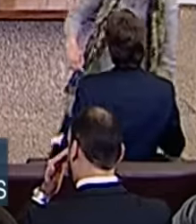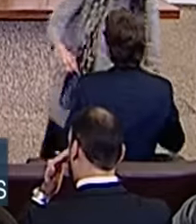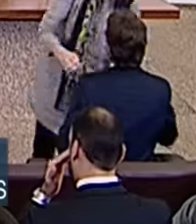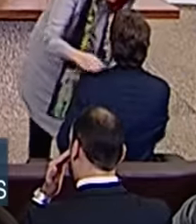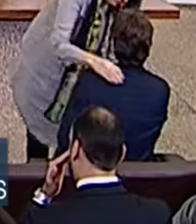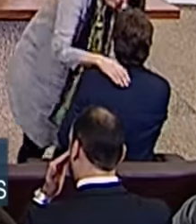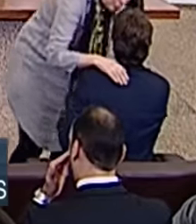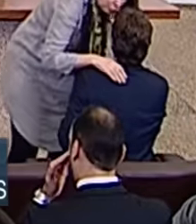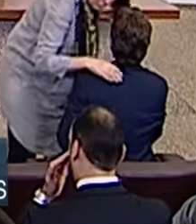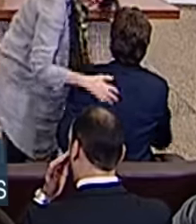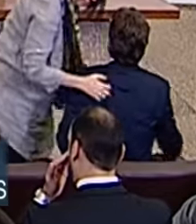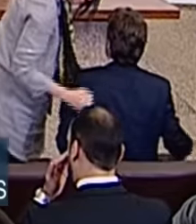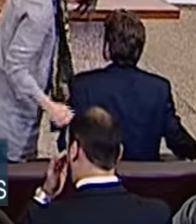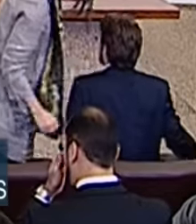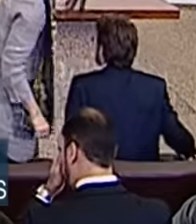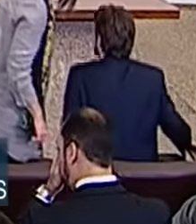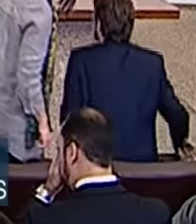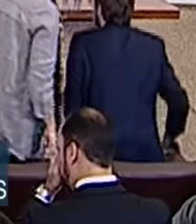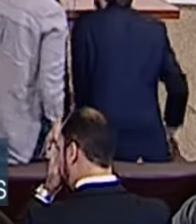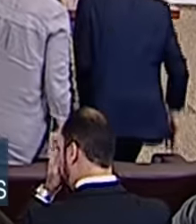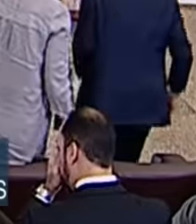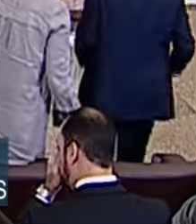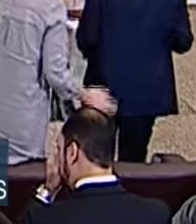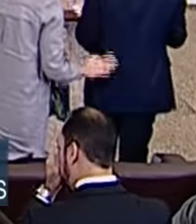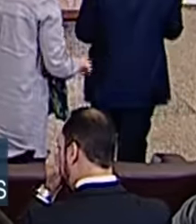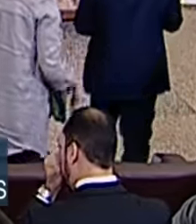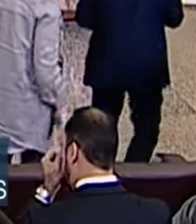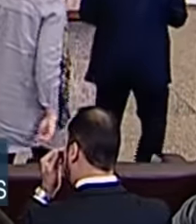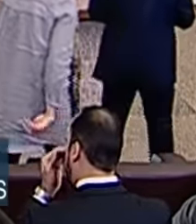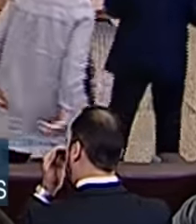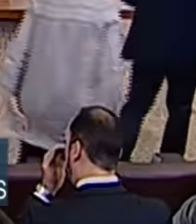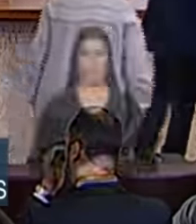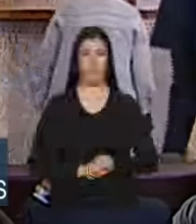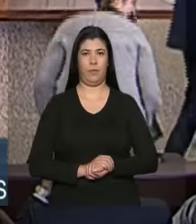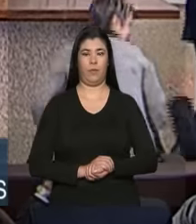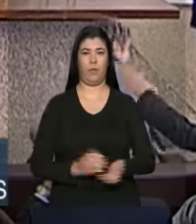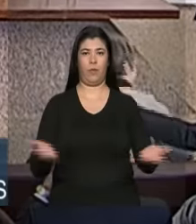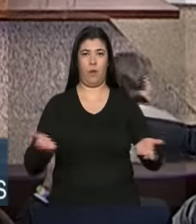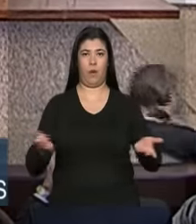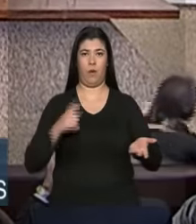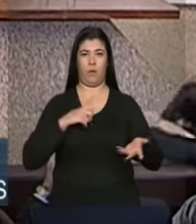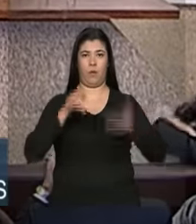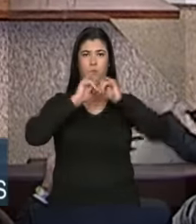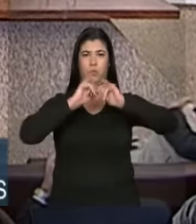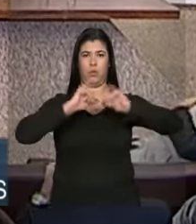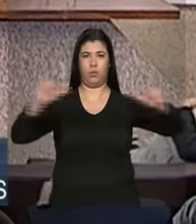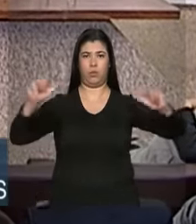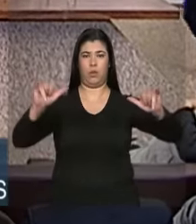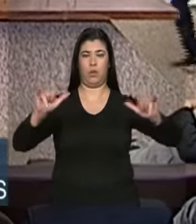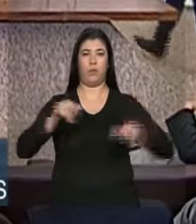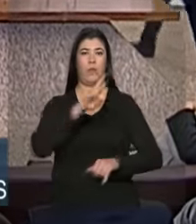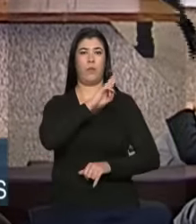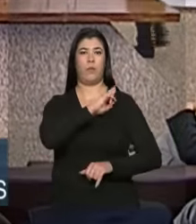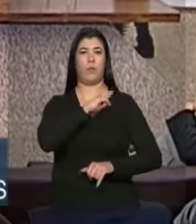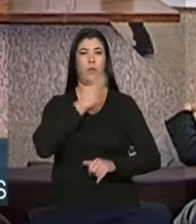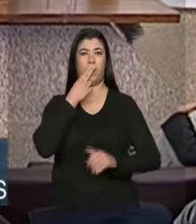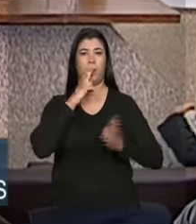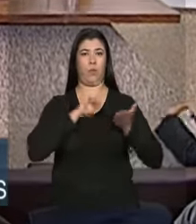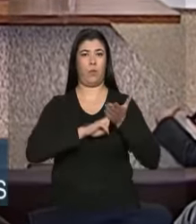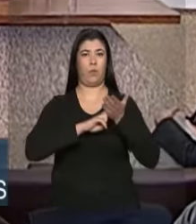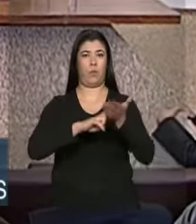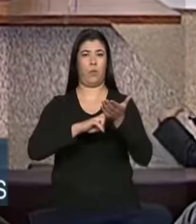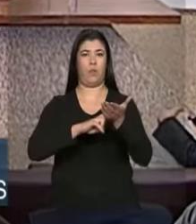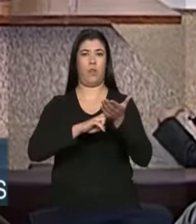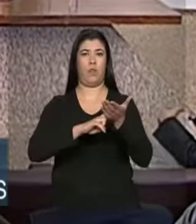dispositivo por favor neste momento será lançado pelos Correios o selo em